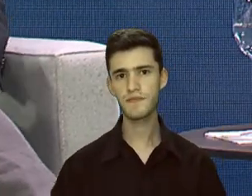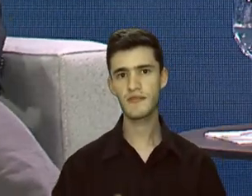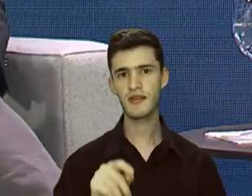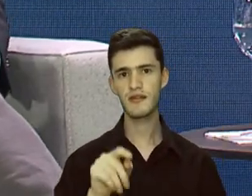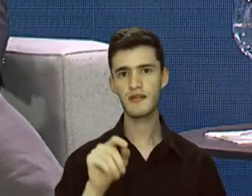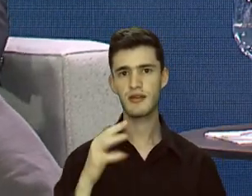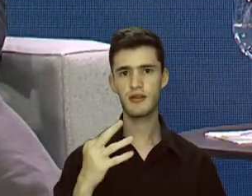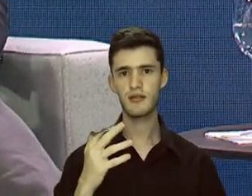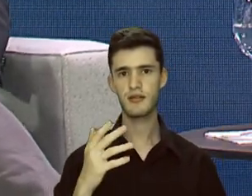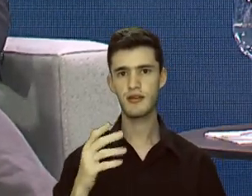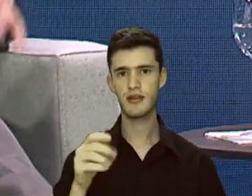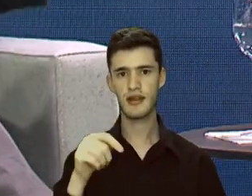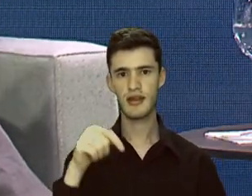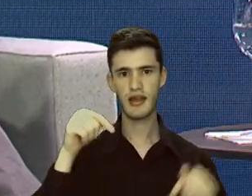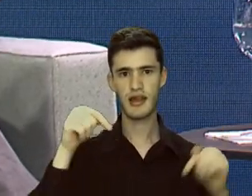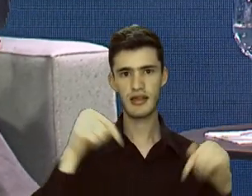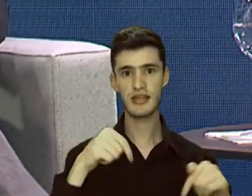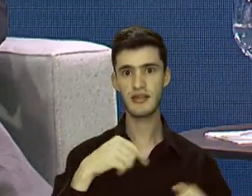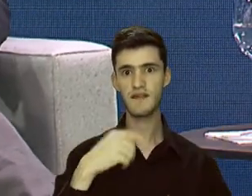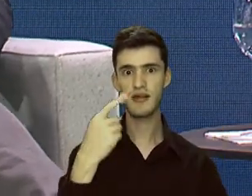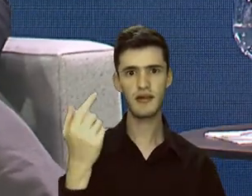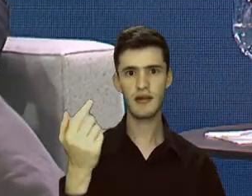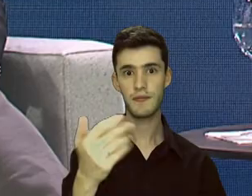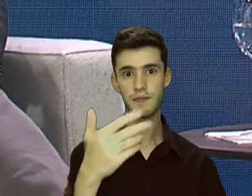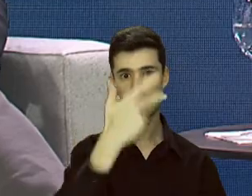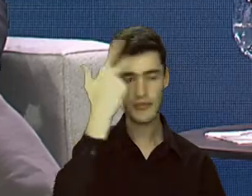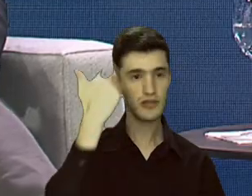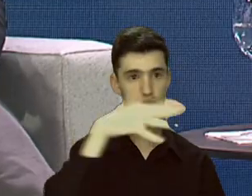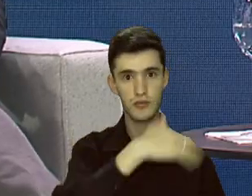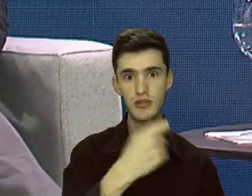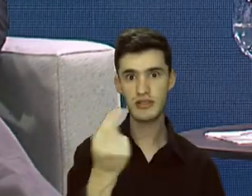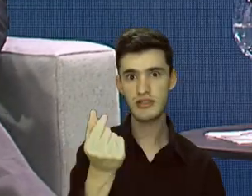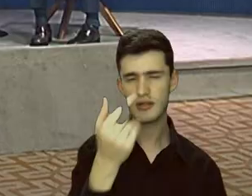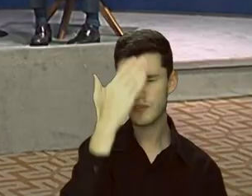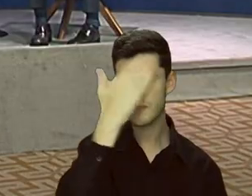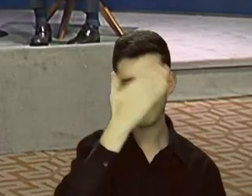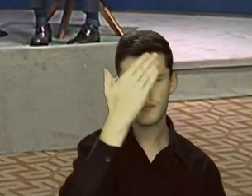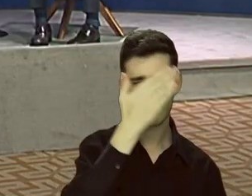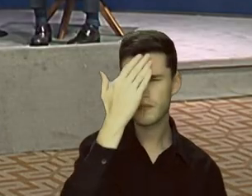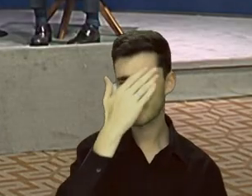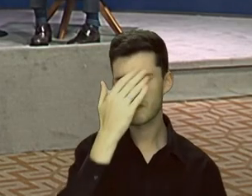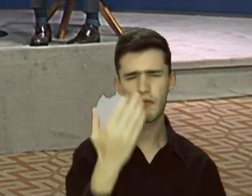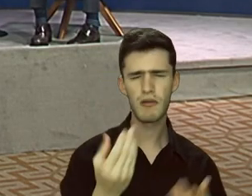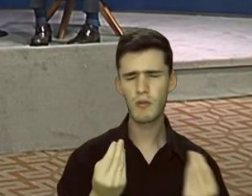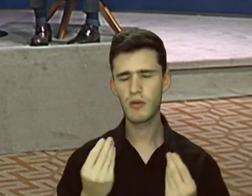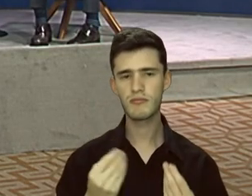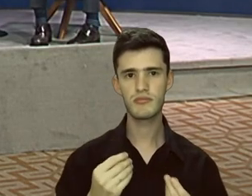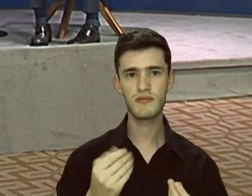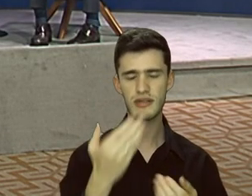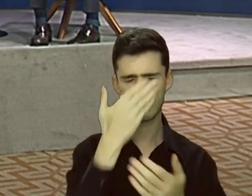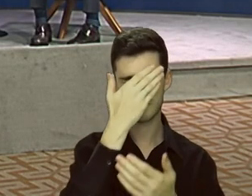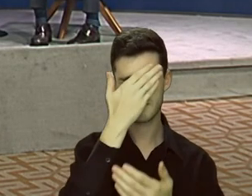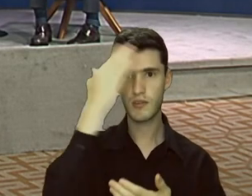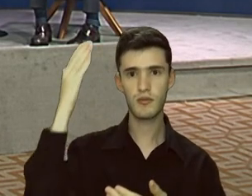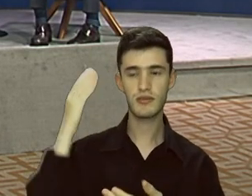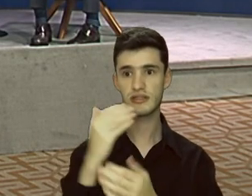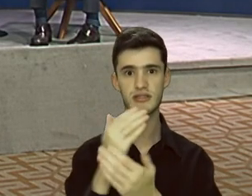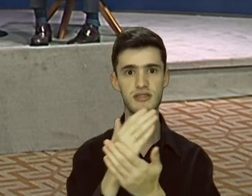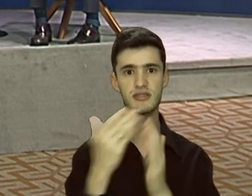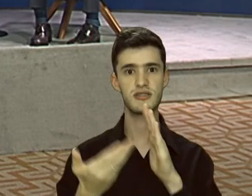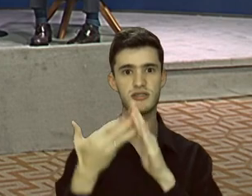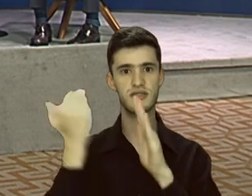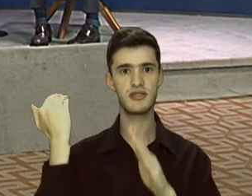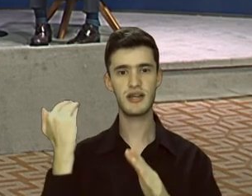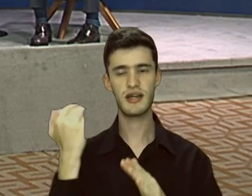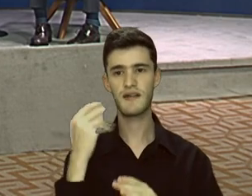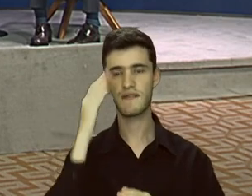da frente do dinheiro para especificar de forma correta o produtor bom sem sem querer Reinventar roda e pegando o gancho aqui